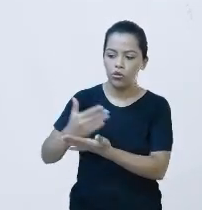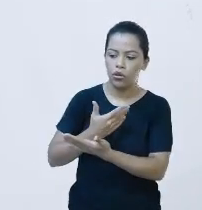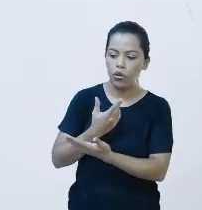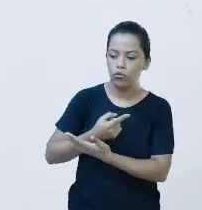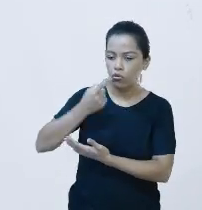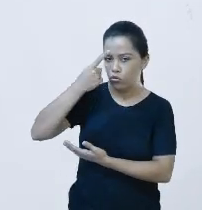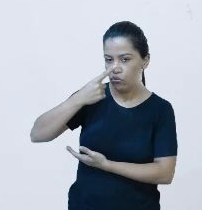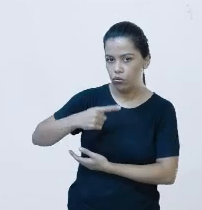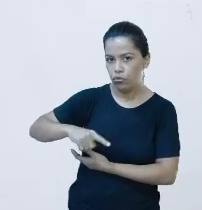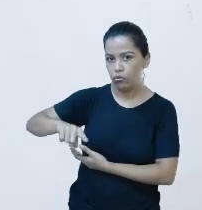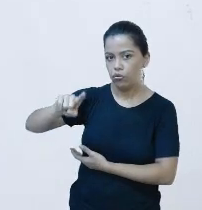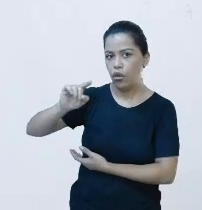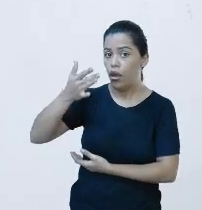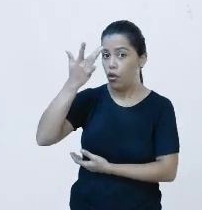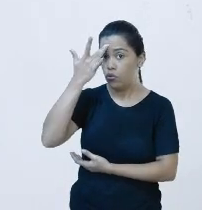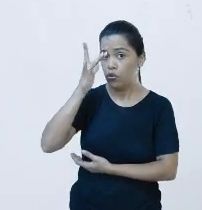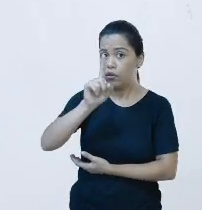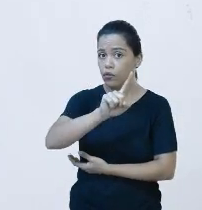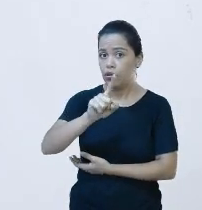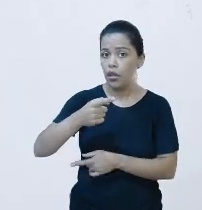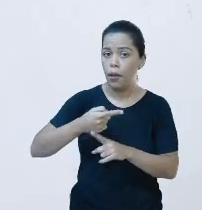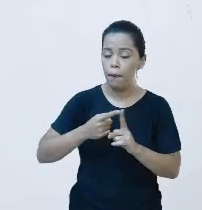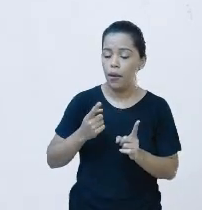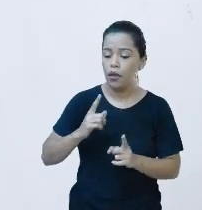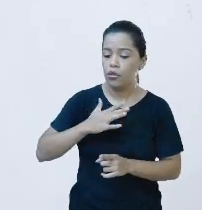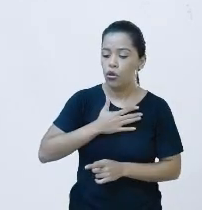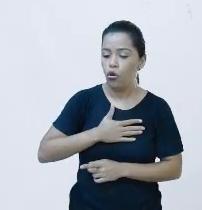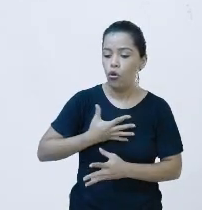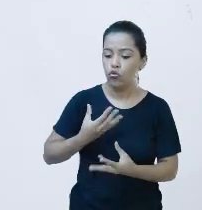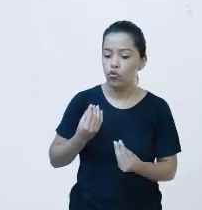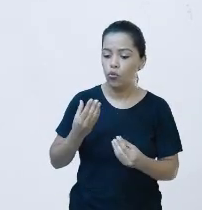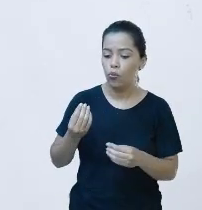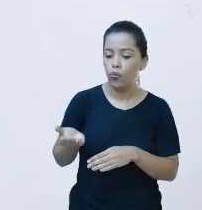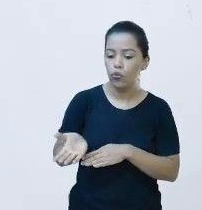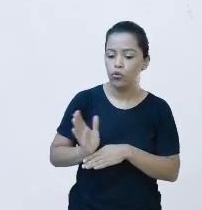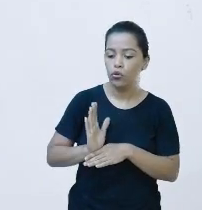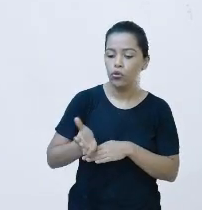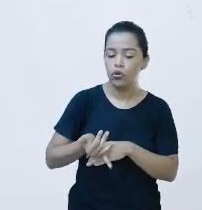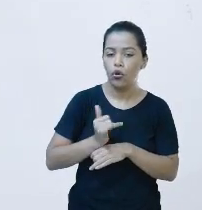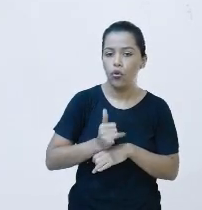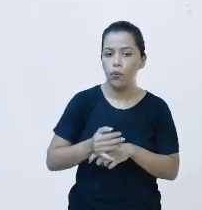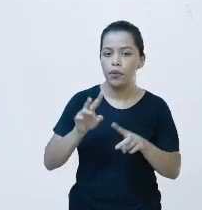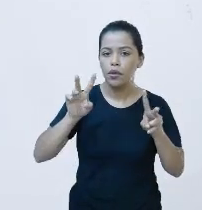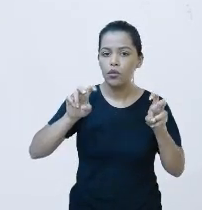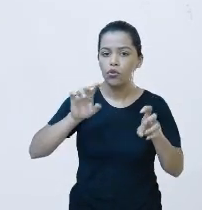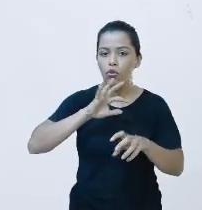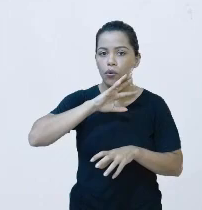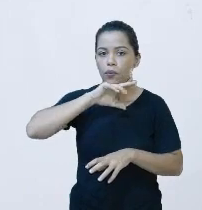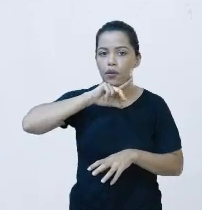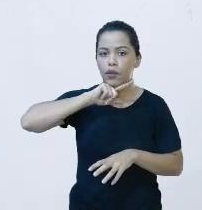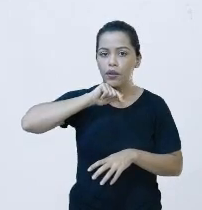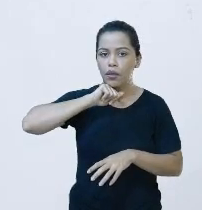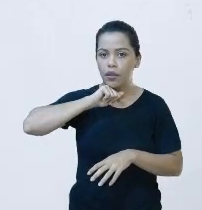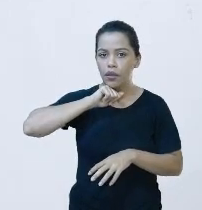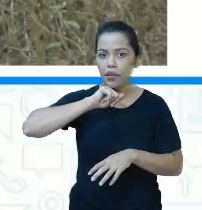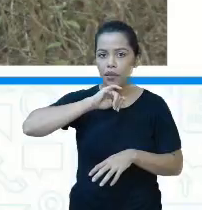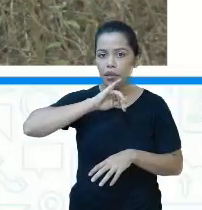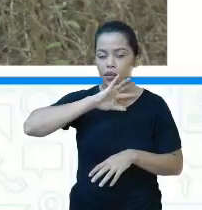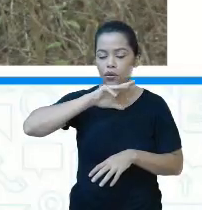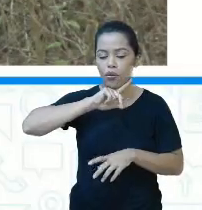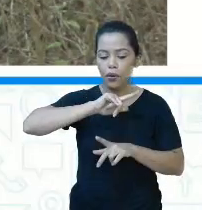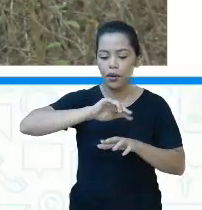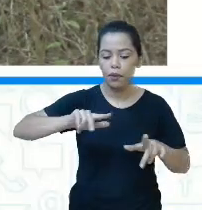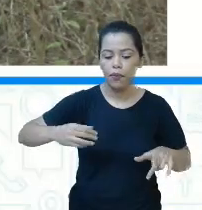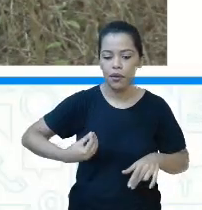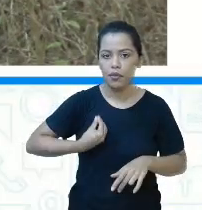Eu não sei vocês, mas eu gosto bastante de assistir documentários que falam sobre a vida animal. Então, ali o diretor,